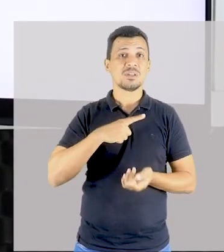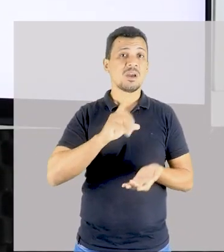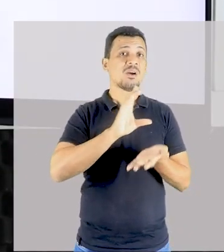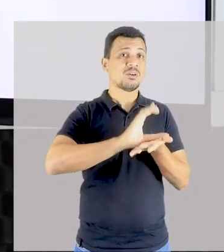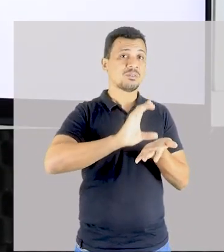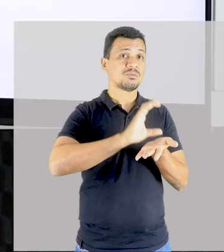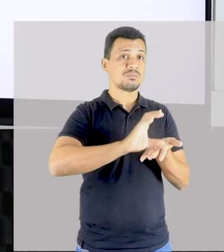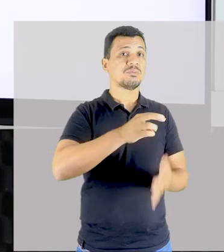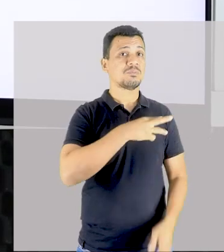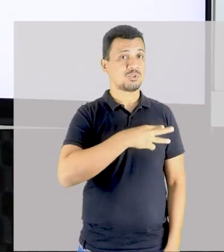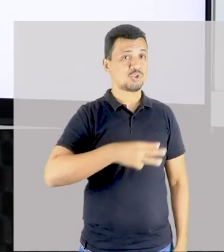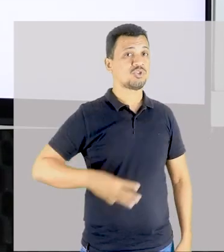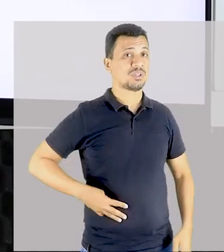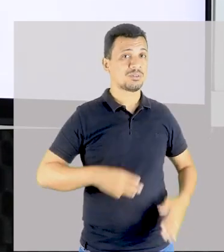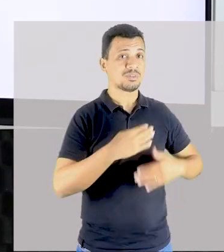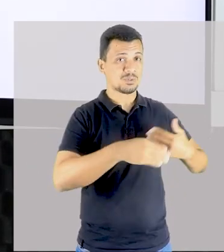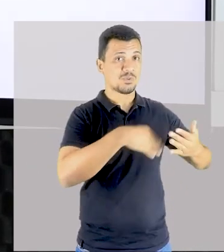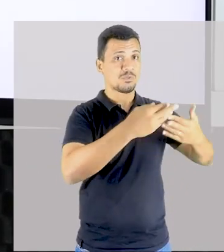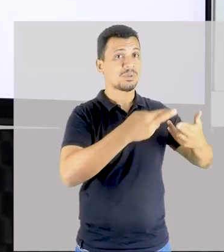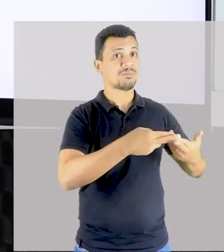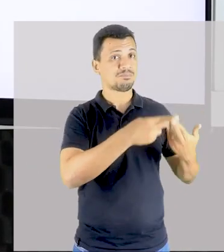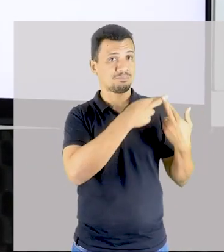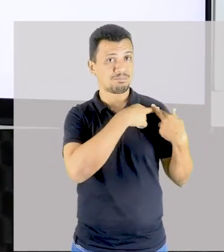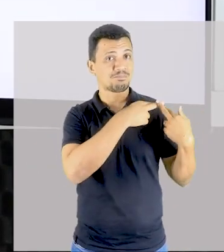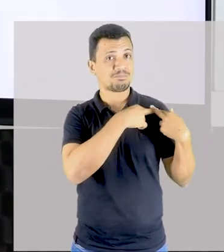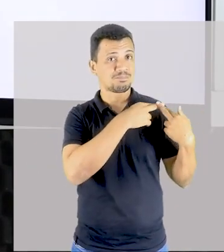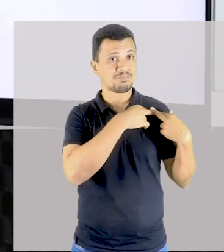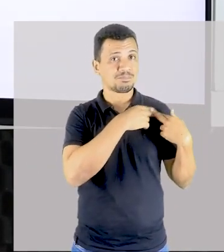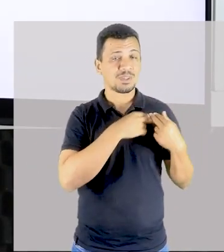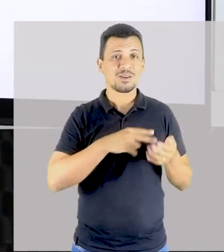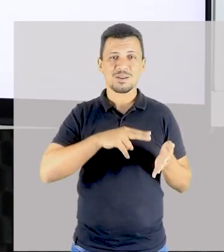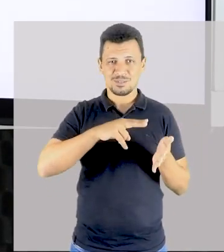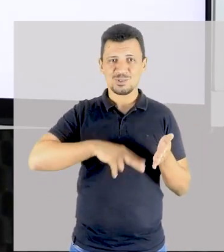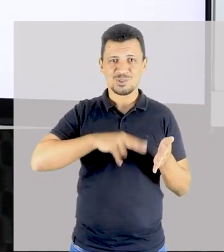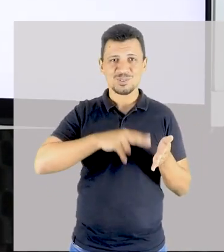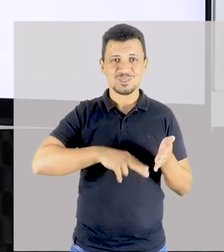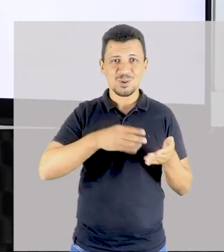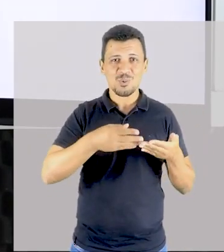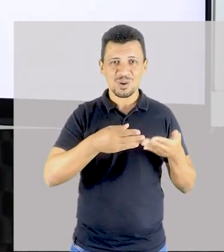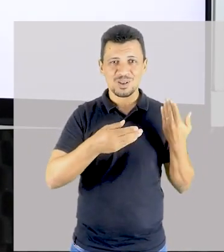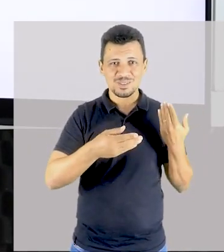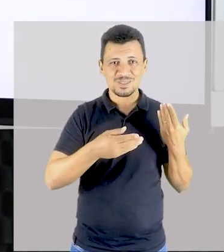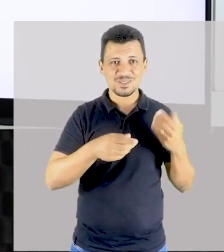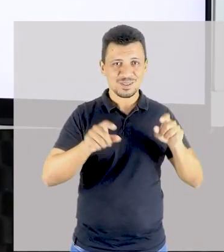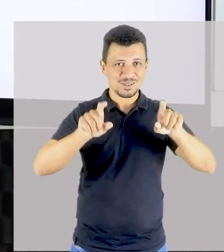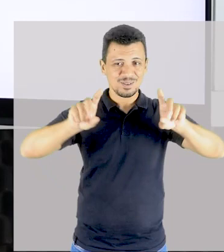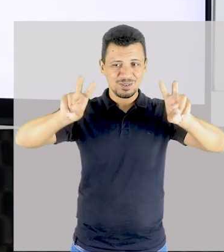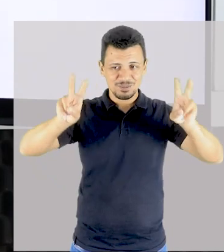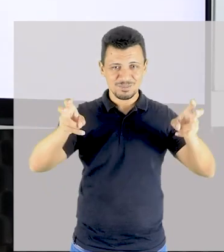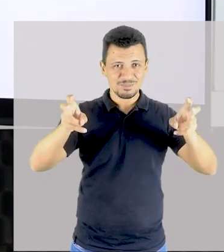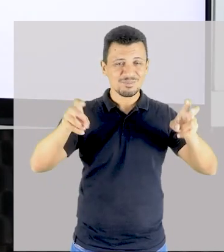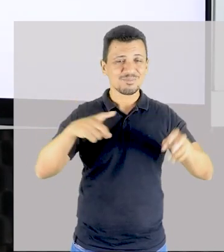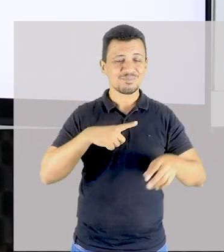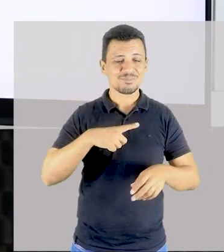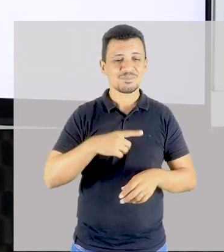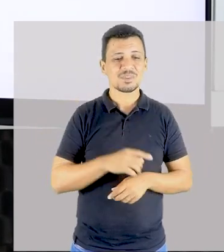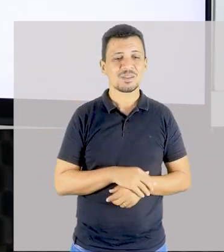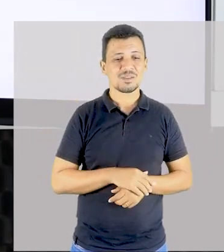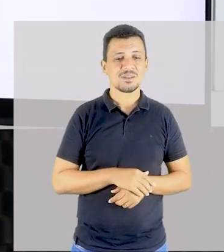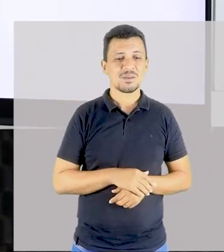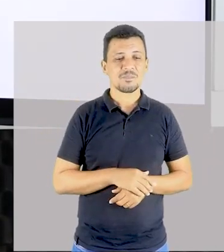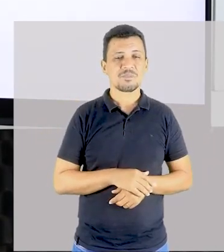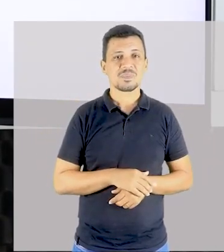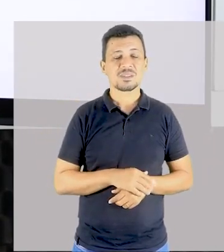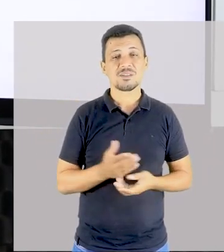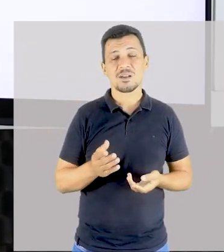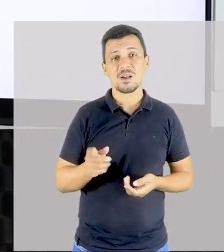desenvolvimento é da alçada do ministério de desenvolvimento que a gente leu ainda há pouco né a citação relacionado ao guia desse ministério e o